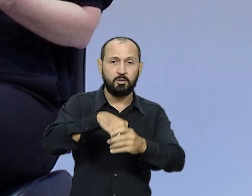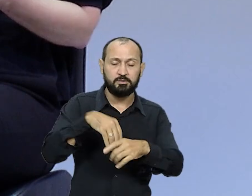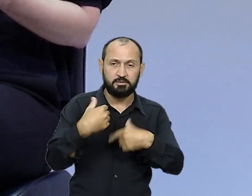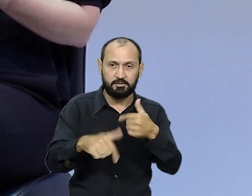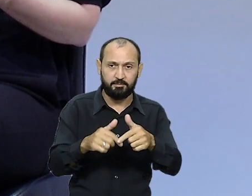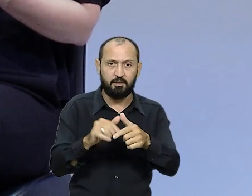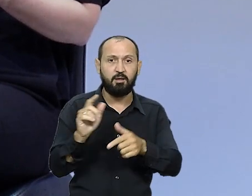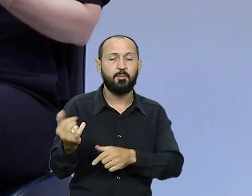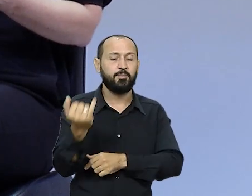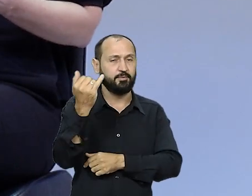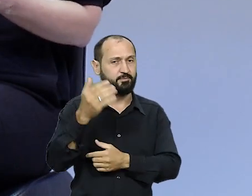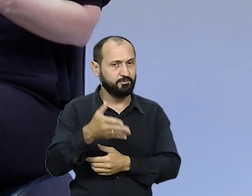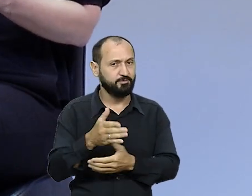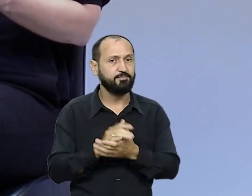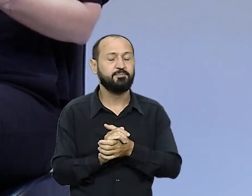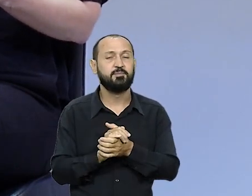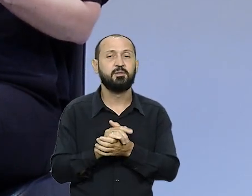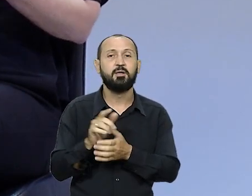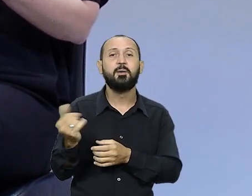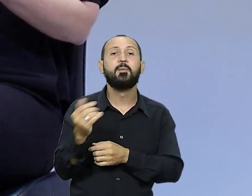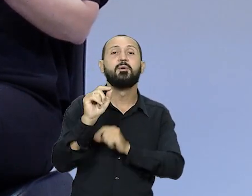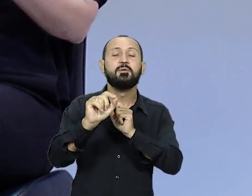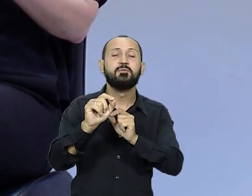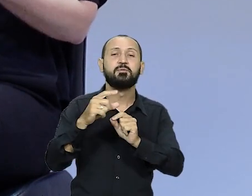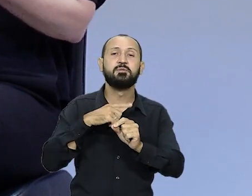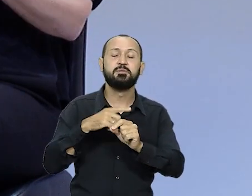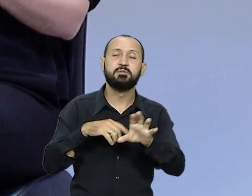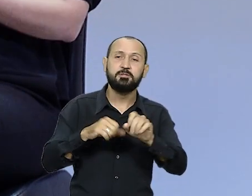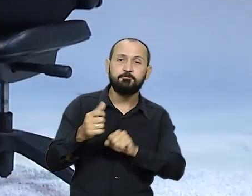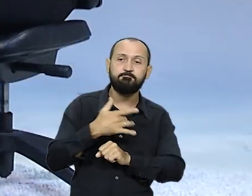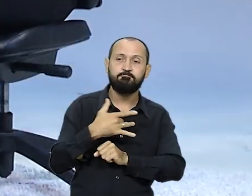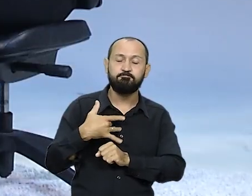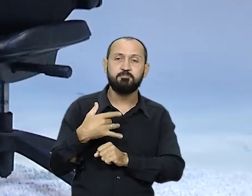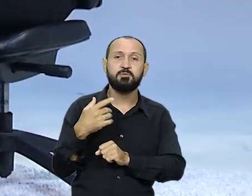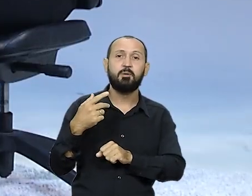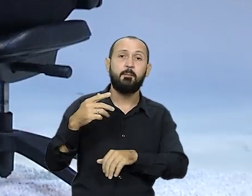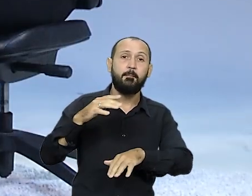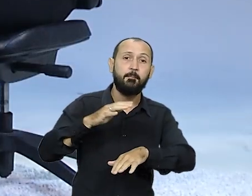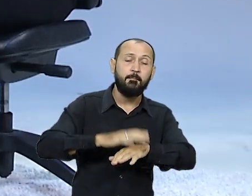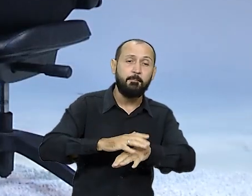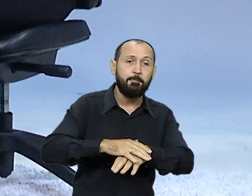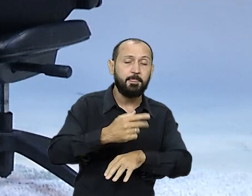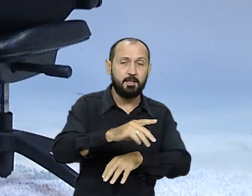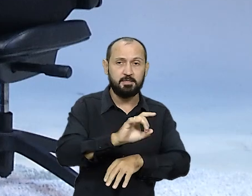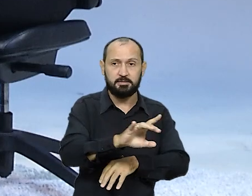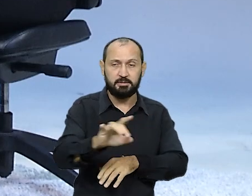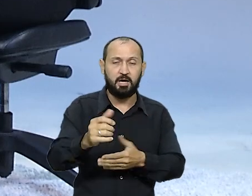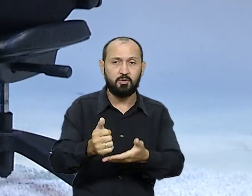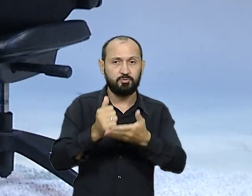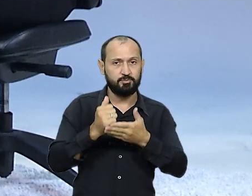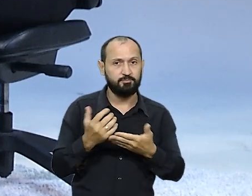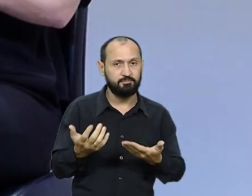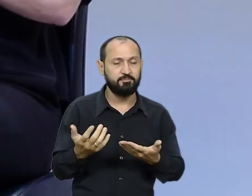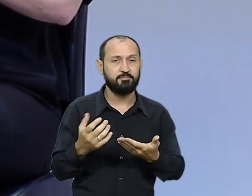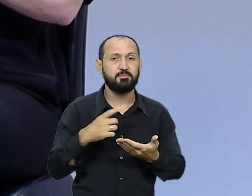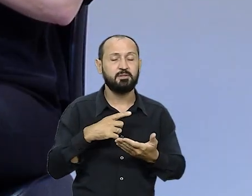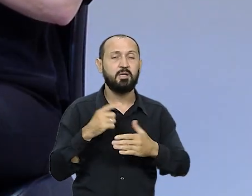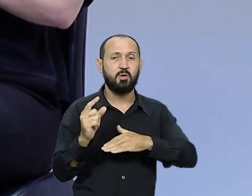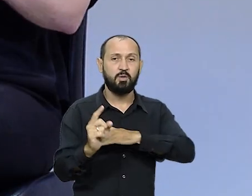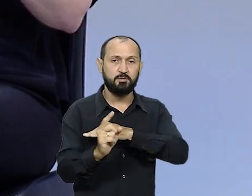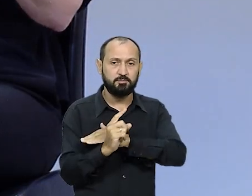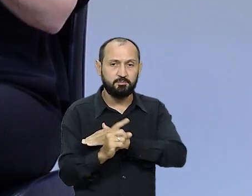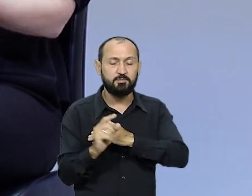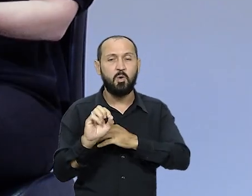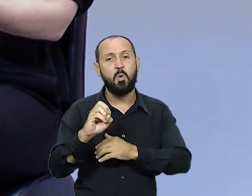da área que ele atua, é muito importante. É você manter saudável o seu colaborador e você manter